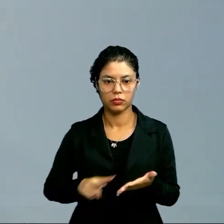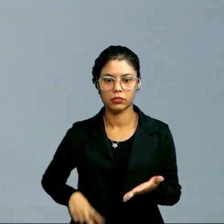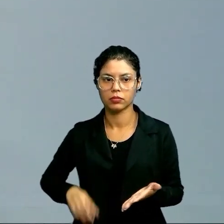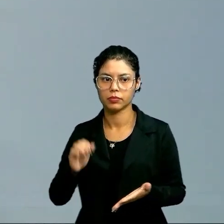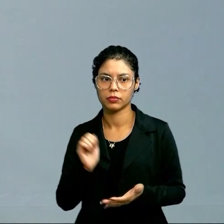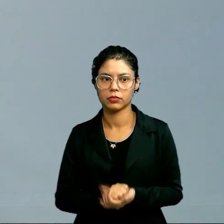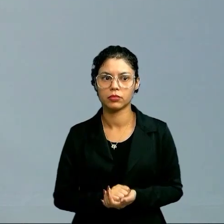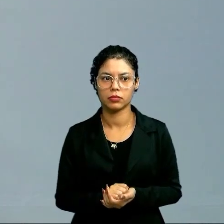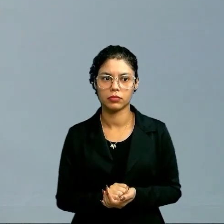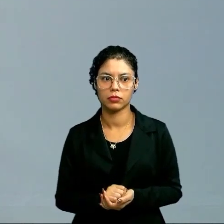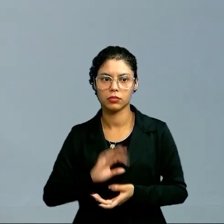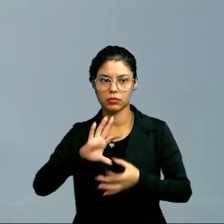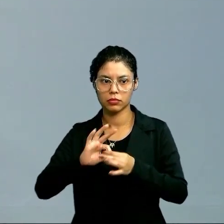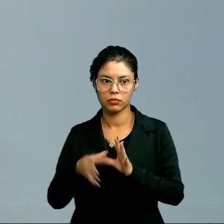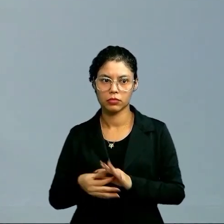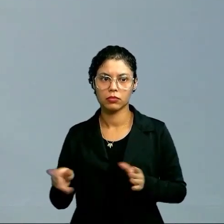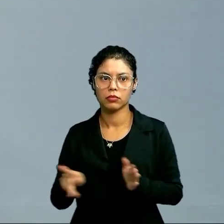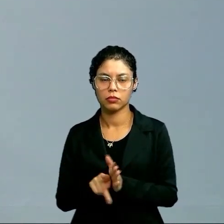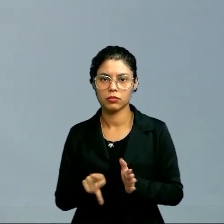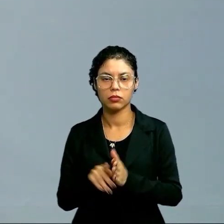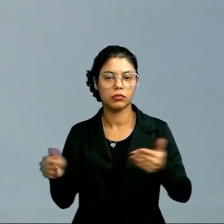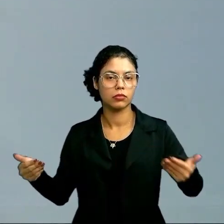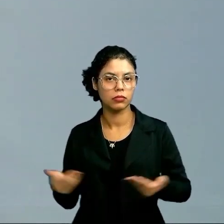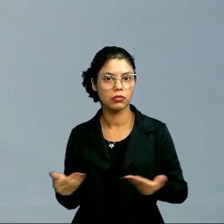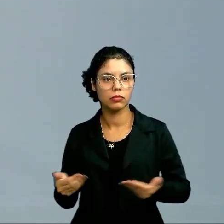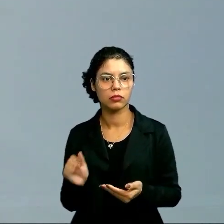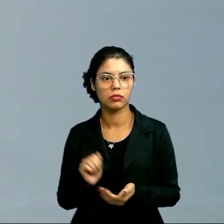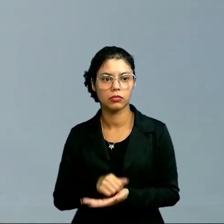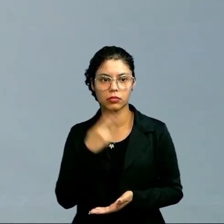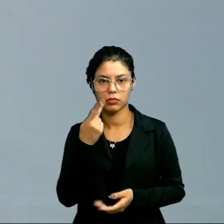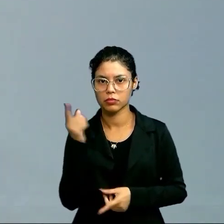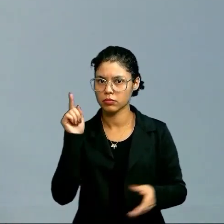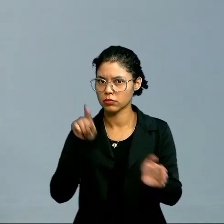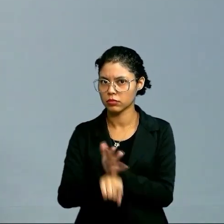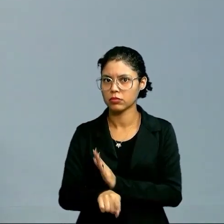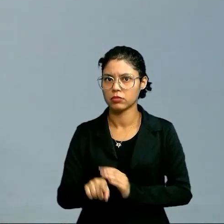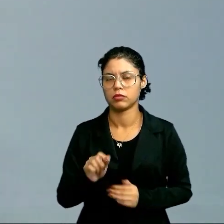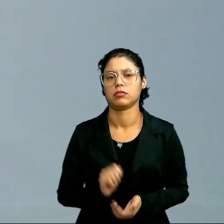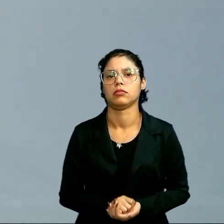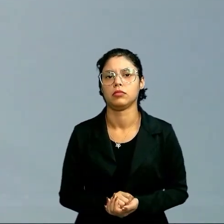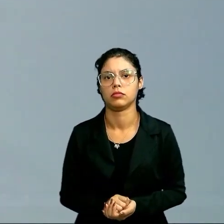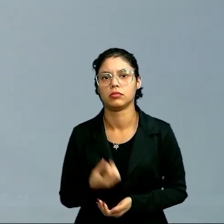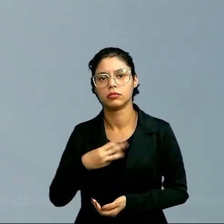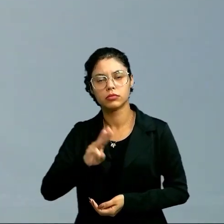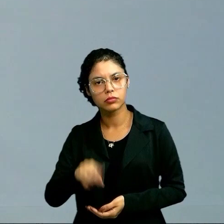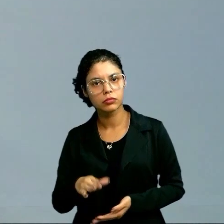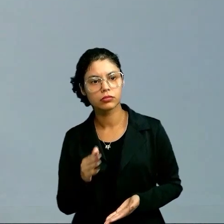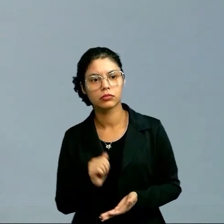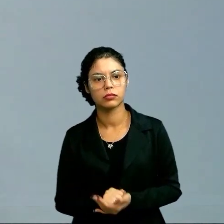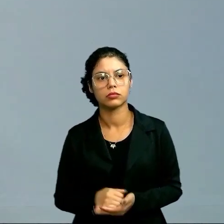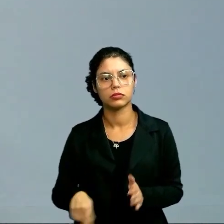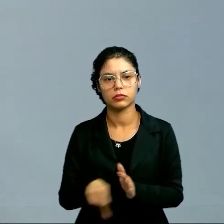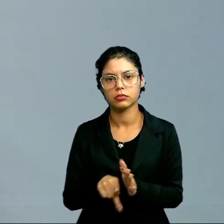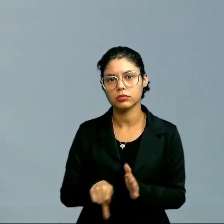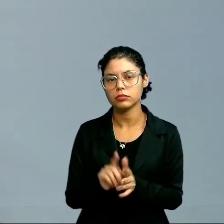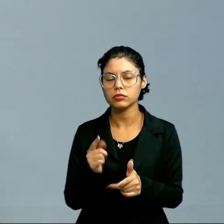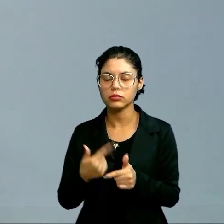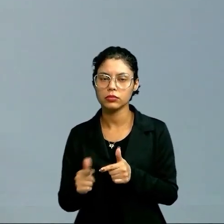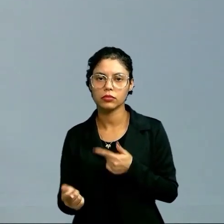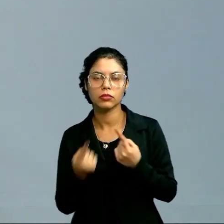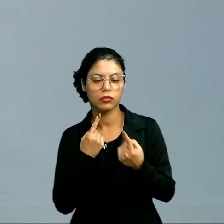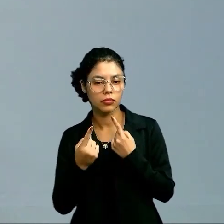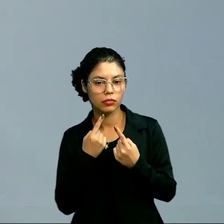gente faz ao nosso contexto, ao contexto atual. Eu não estou aqui questionando se quem colocava essa situação aí nos meios